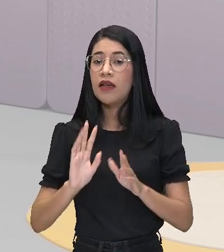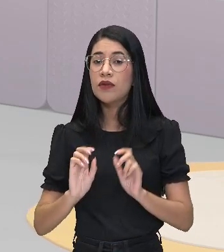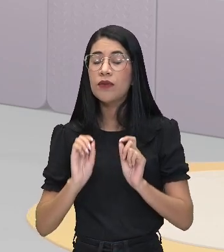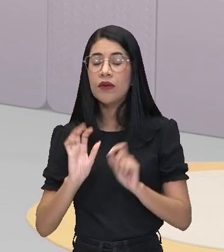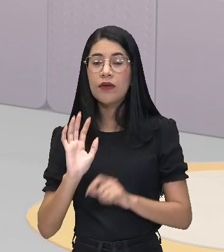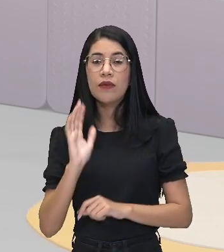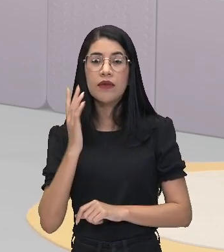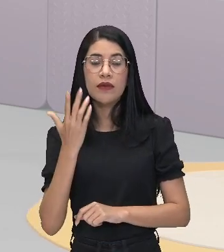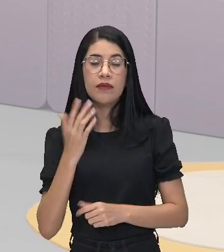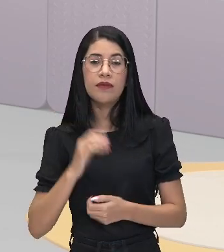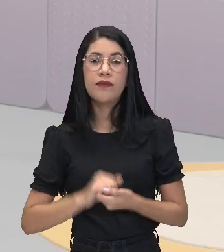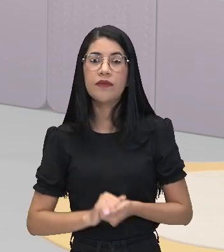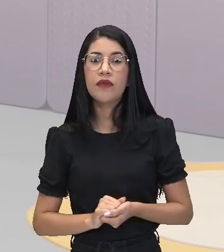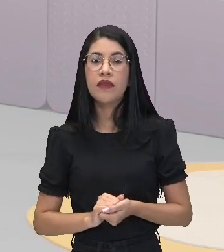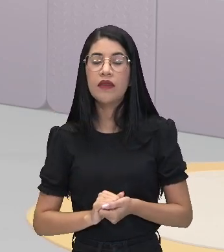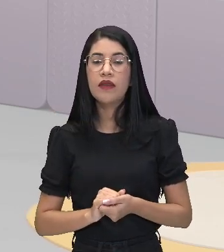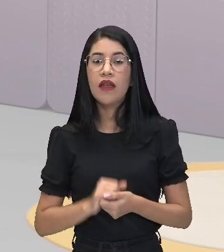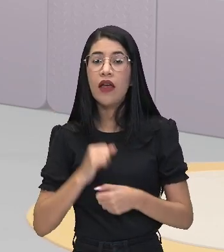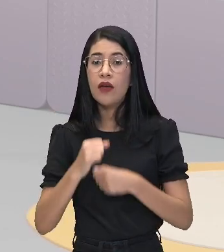tá, gente? Lá no ano de